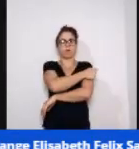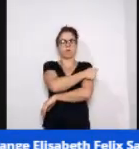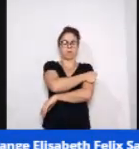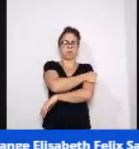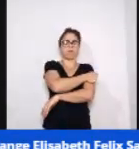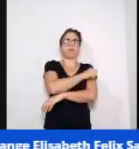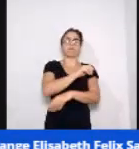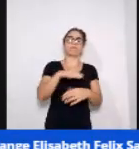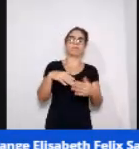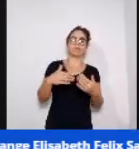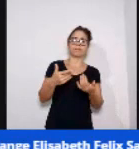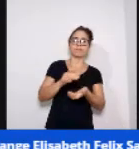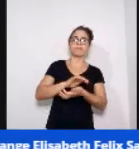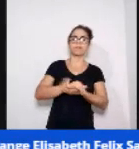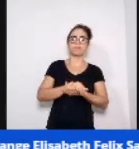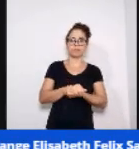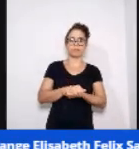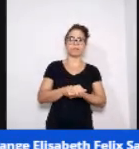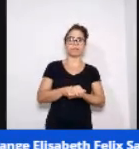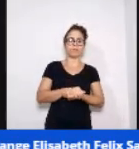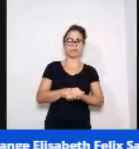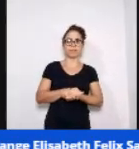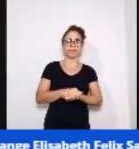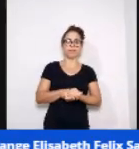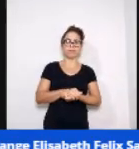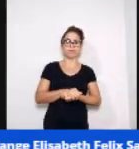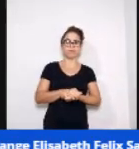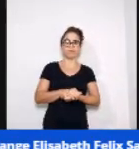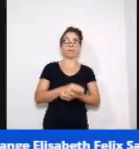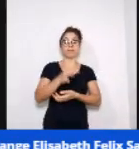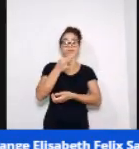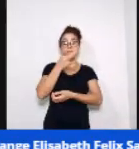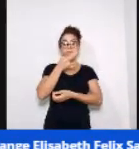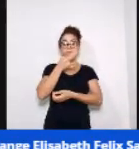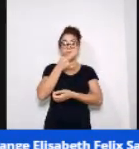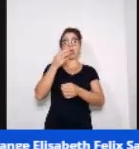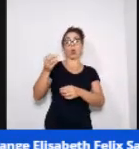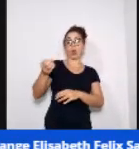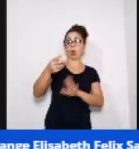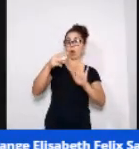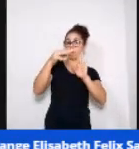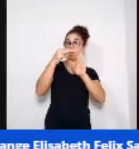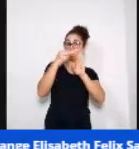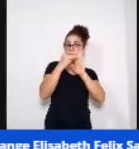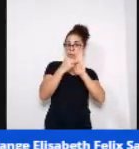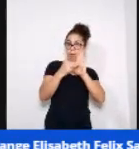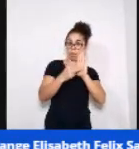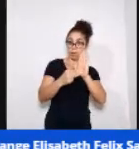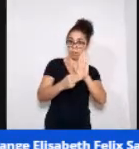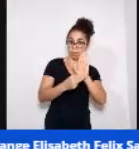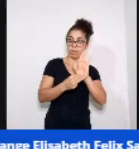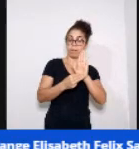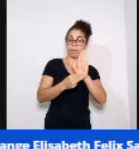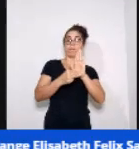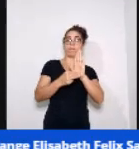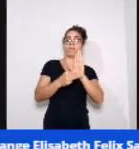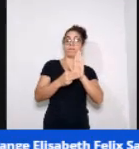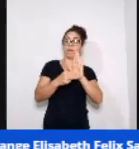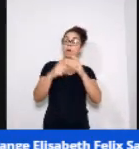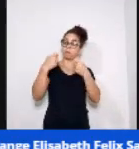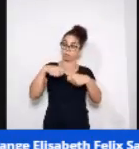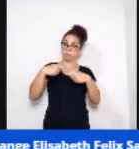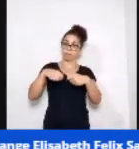Bom, então vamos conhecer as novas metodologias, né? Até aqui nós precisamos, igual eu coloquei